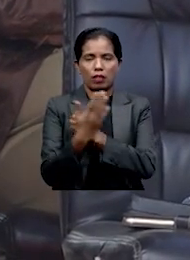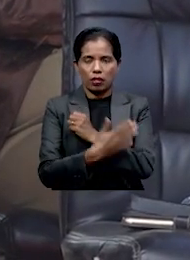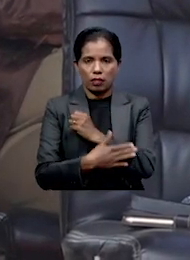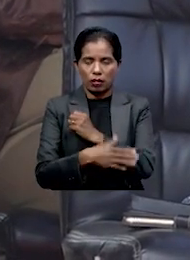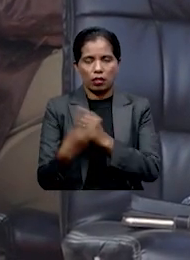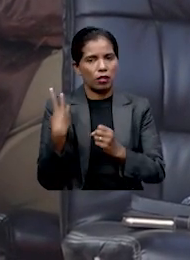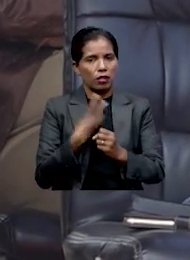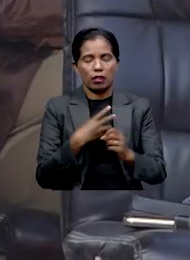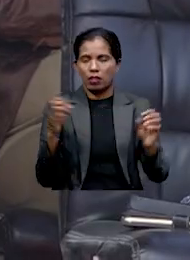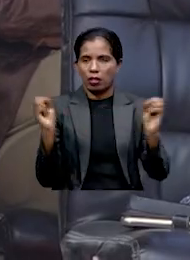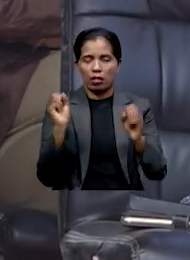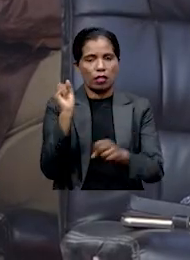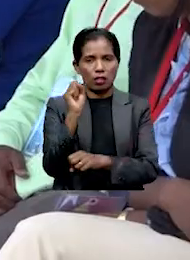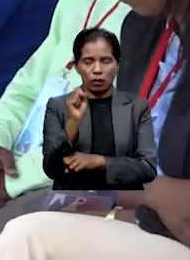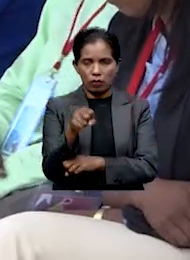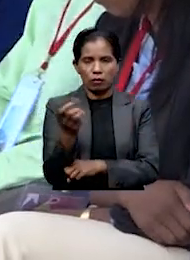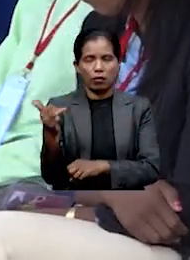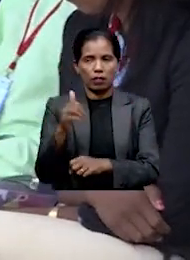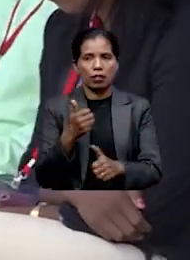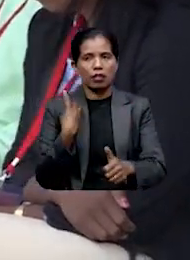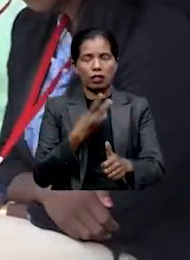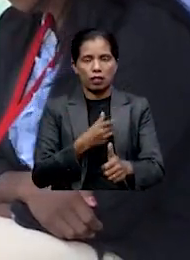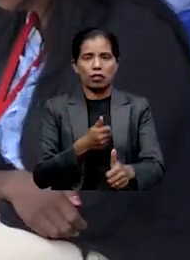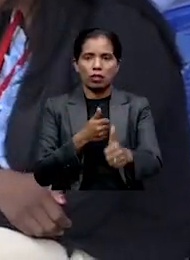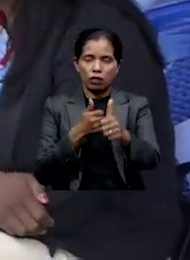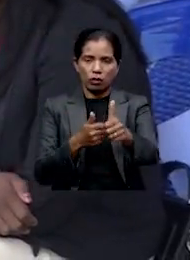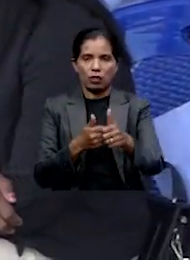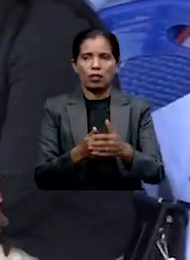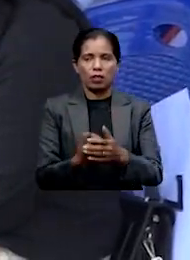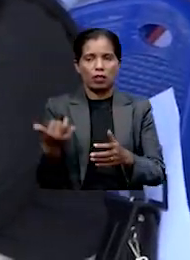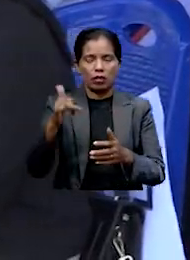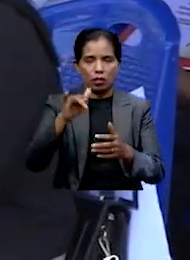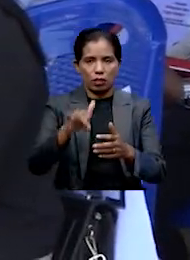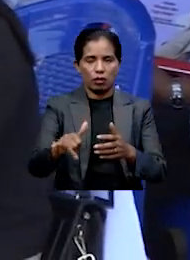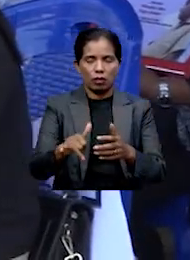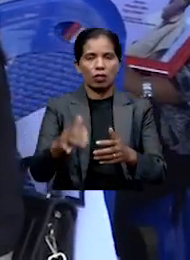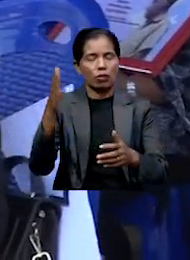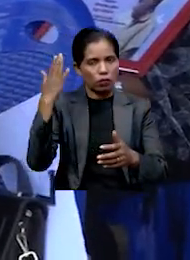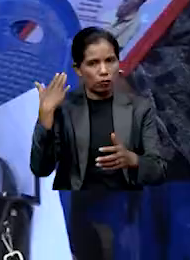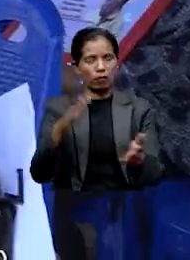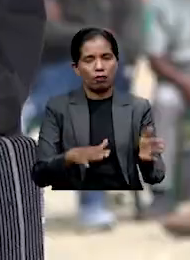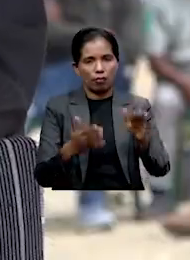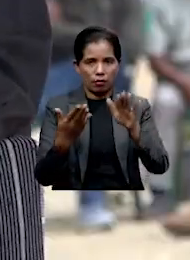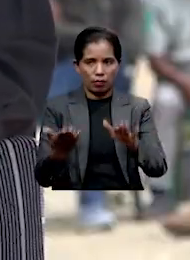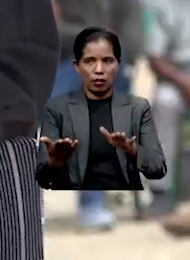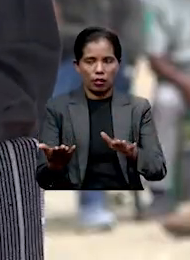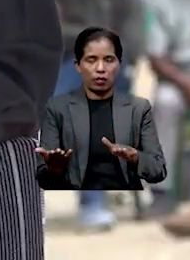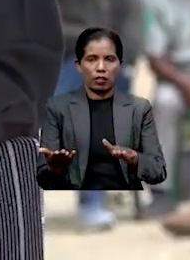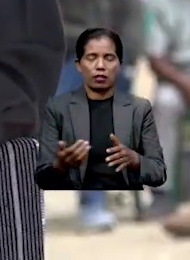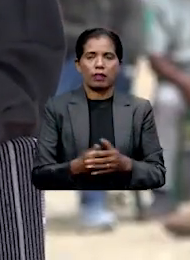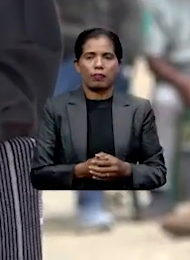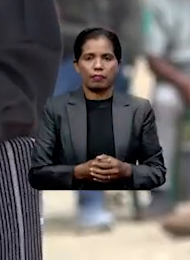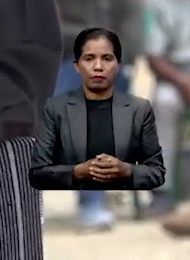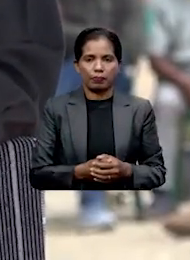pro passira, ita se banate tui, sira na bede liu luktiona, sira na infate.